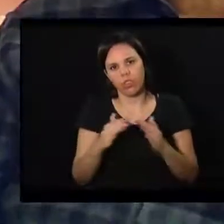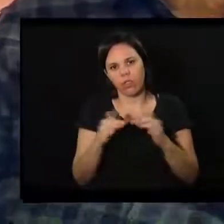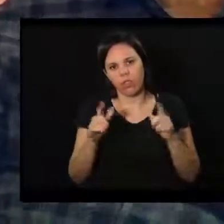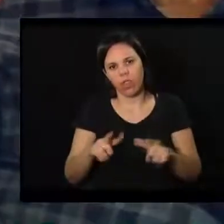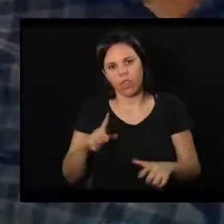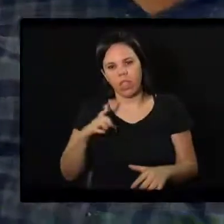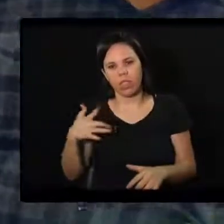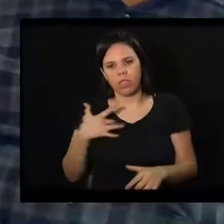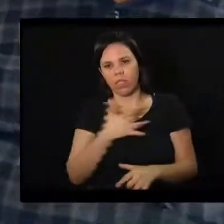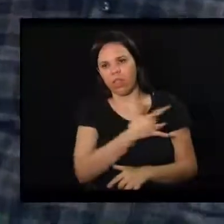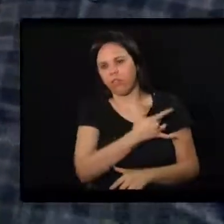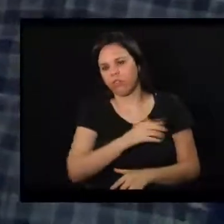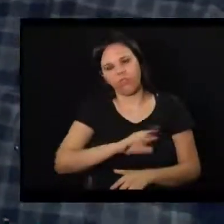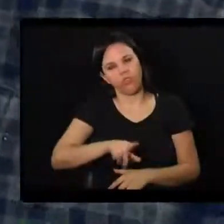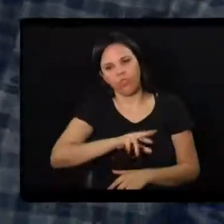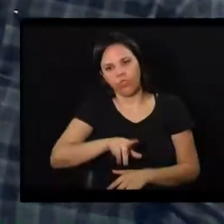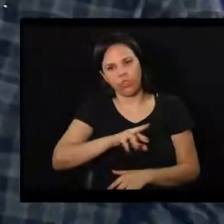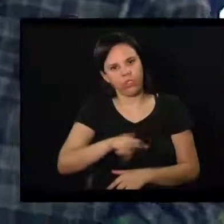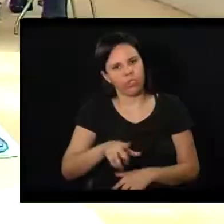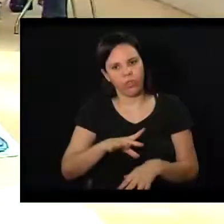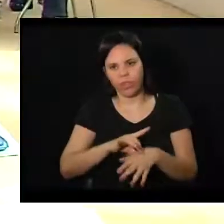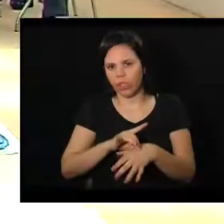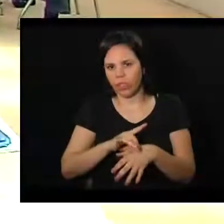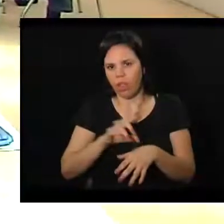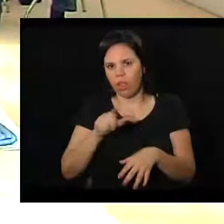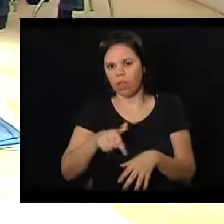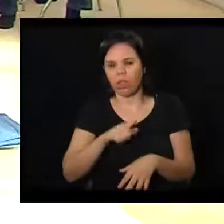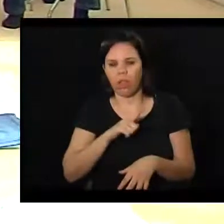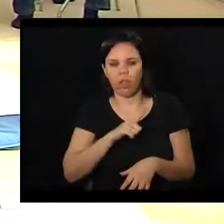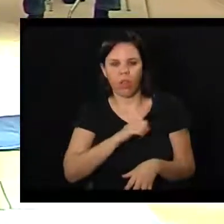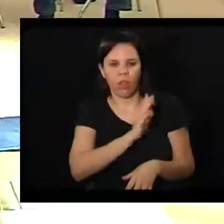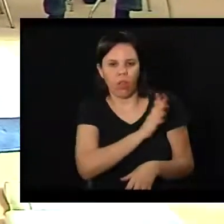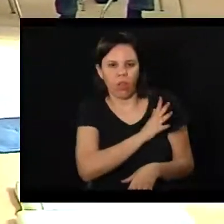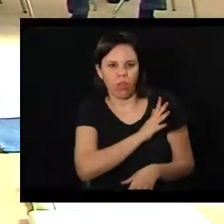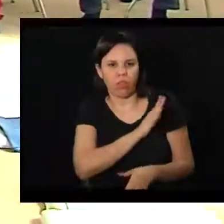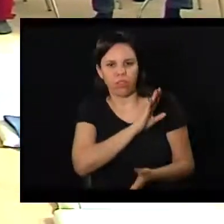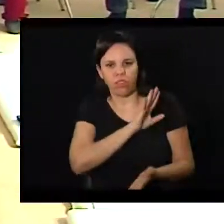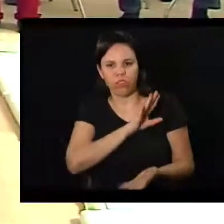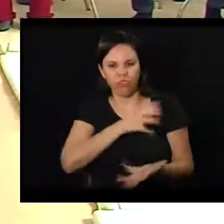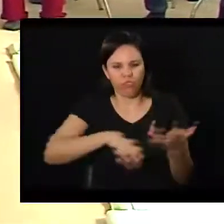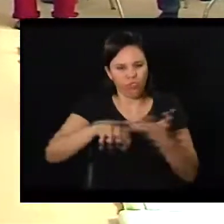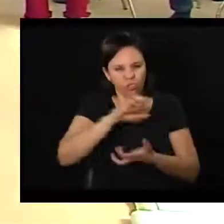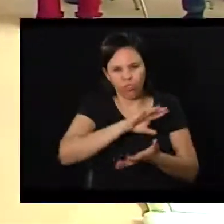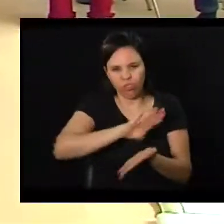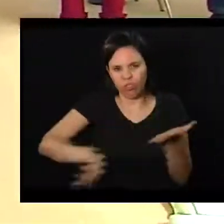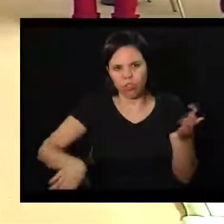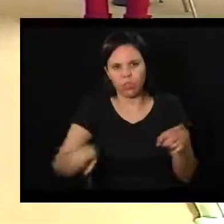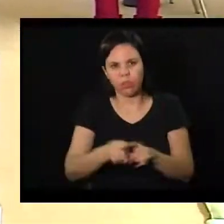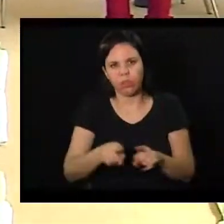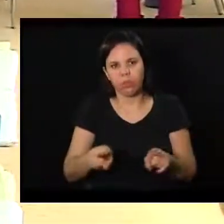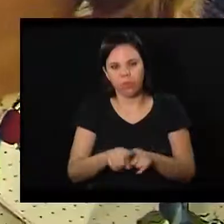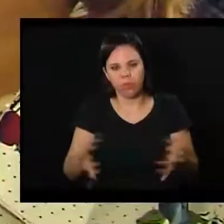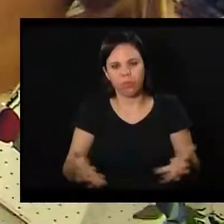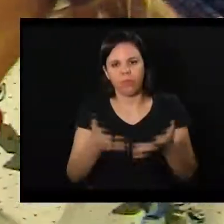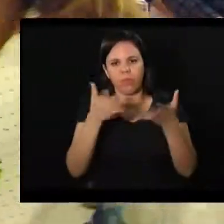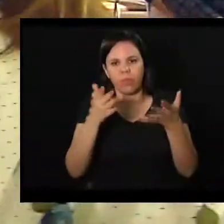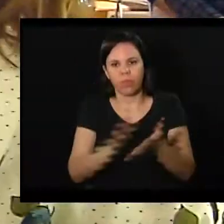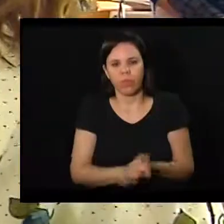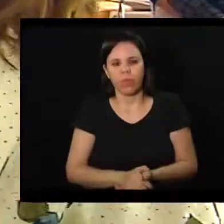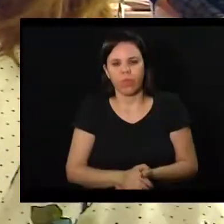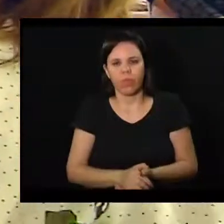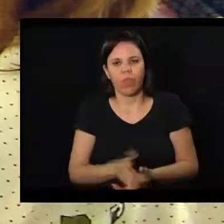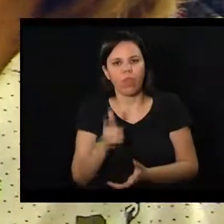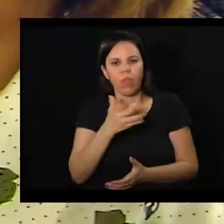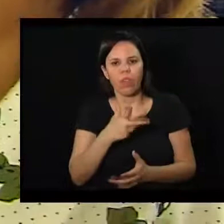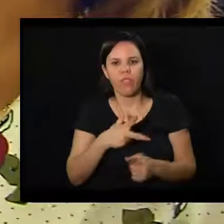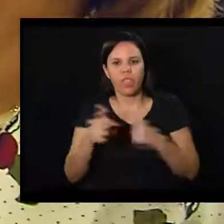corpo que não adoece, a harmonia, que é ter um coração livre de conflitos, e prosperidade, que é libertar-se da miséria. E esse